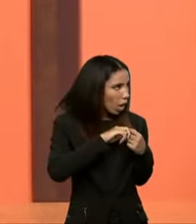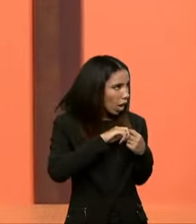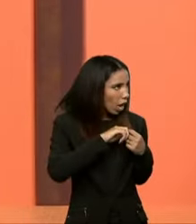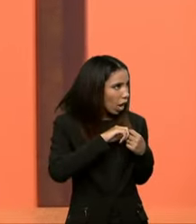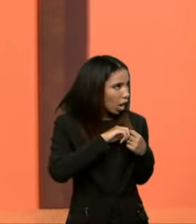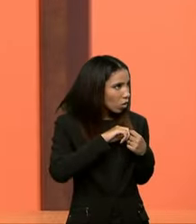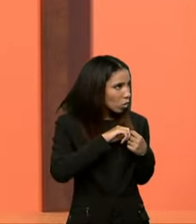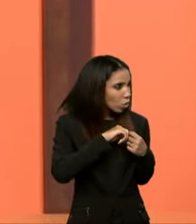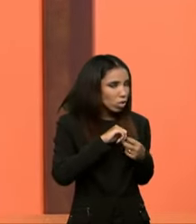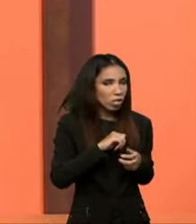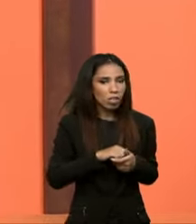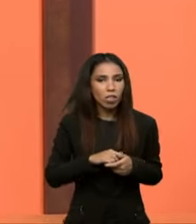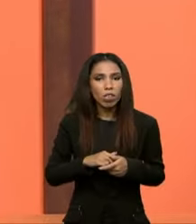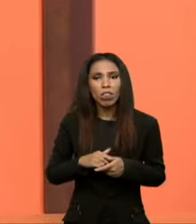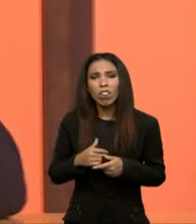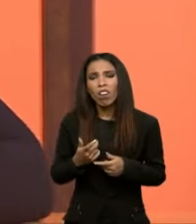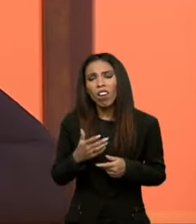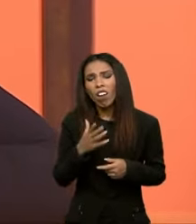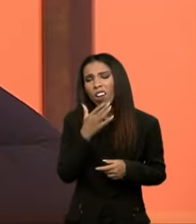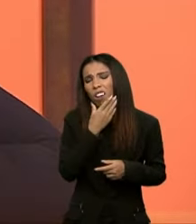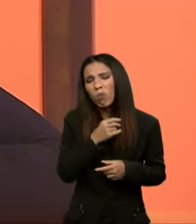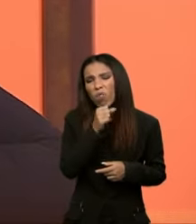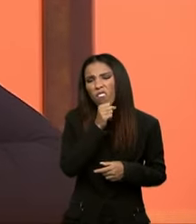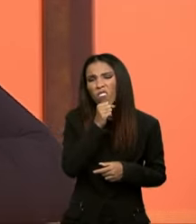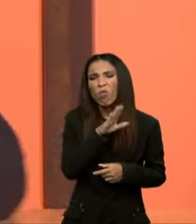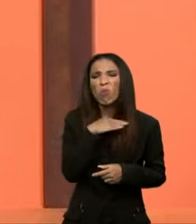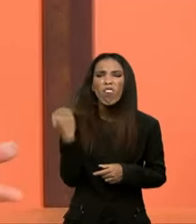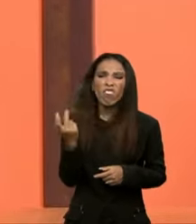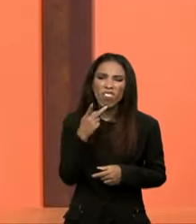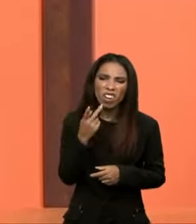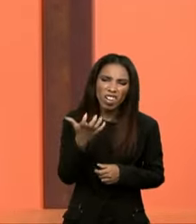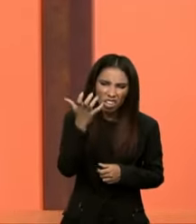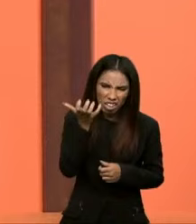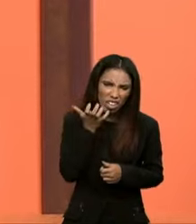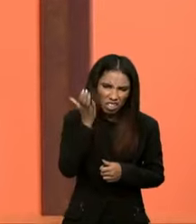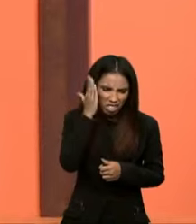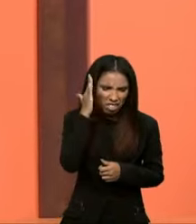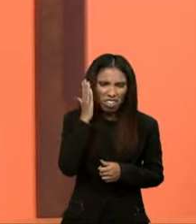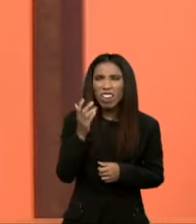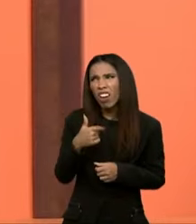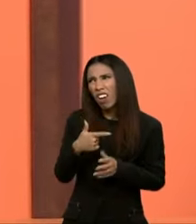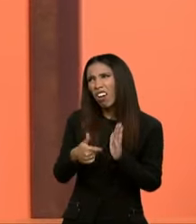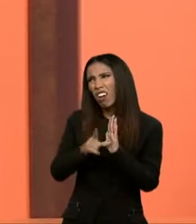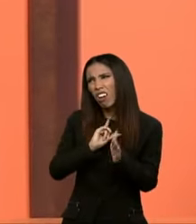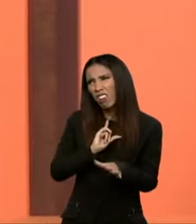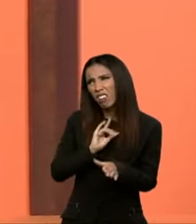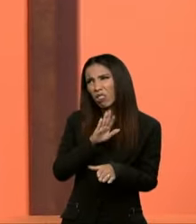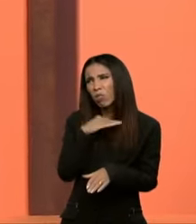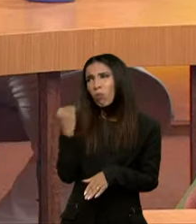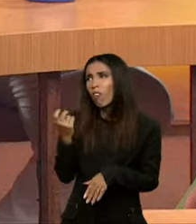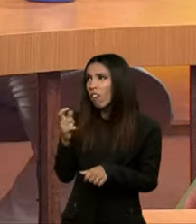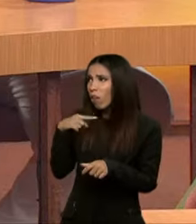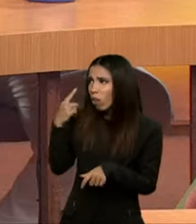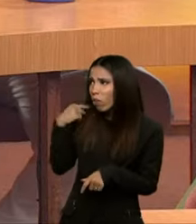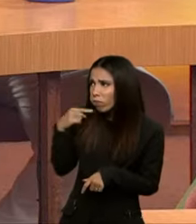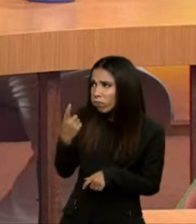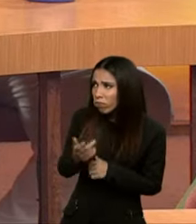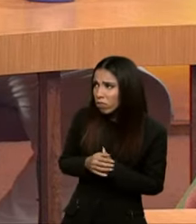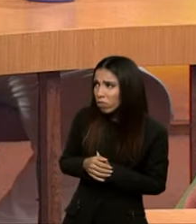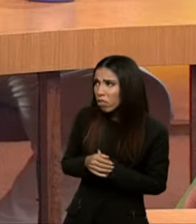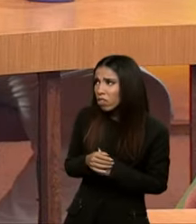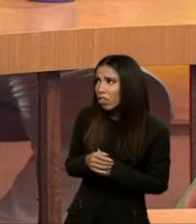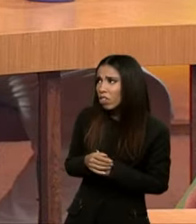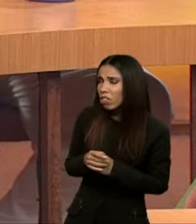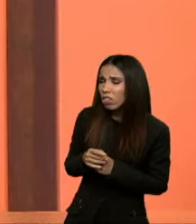meu avô morreu, e aí eu falei assim, ai, gente, quer saber? Eu falei com ele, antes dele morrer, eu falei com ele. Falei, vô, tô fazendo Direito, vim passei aqui na sua